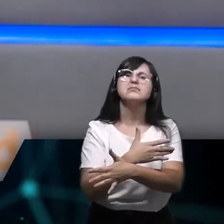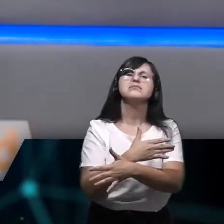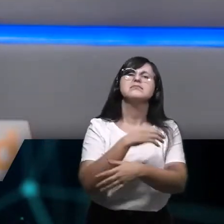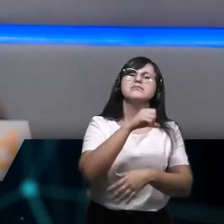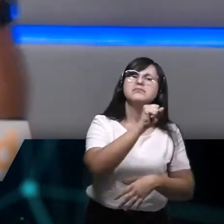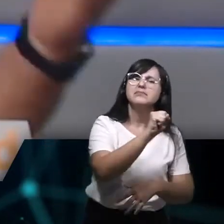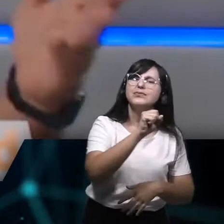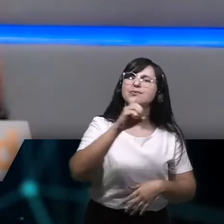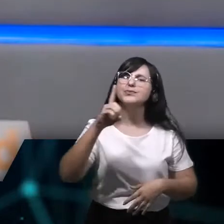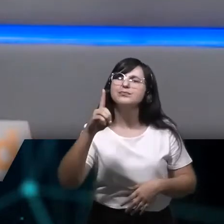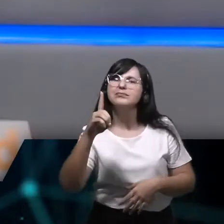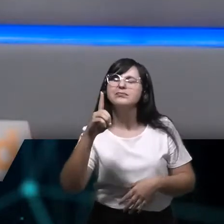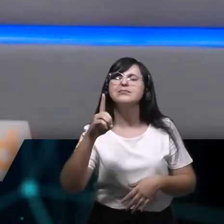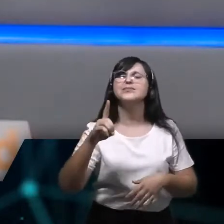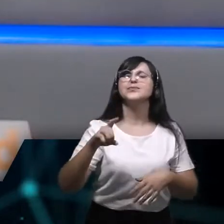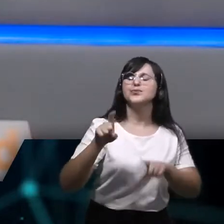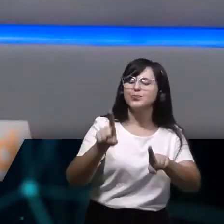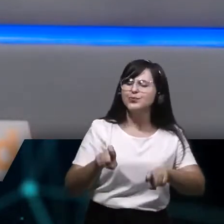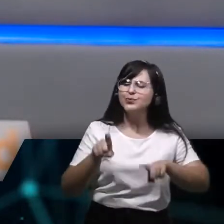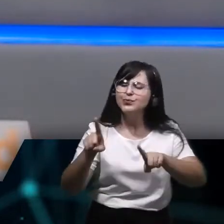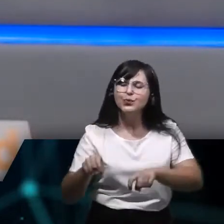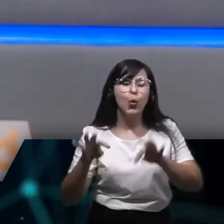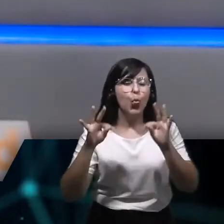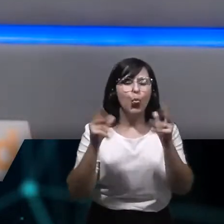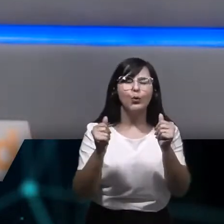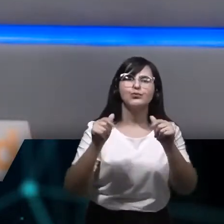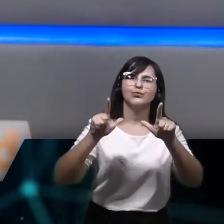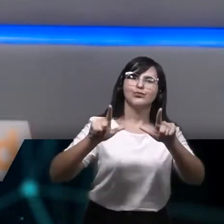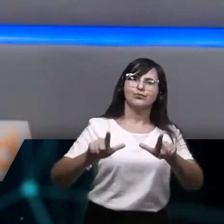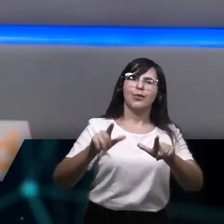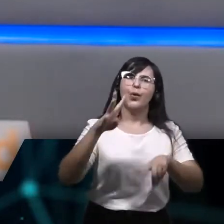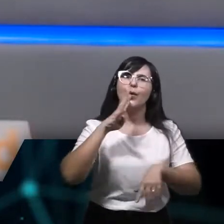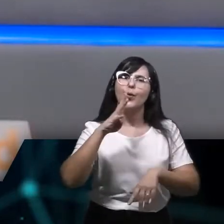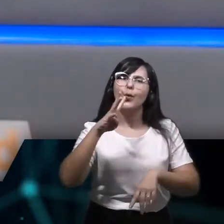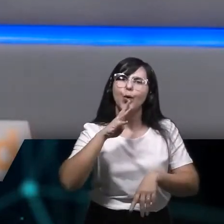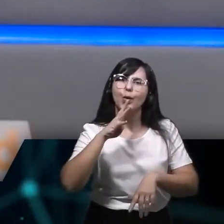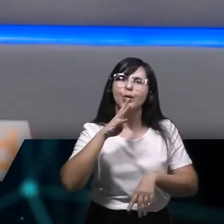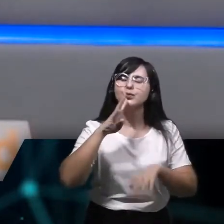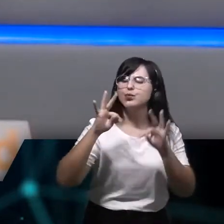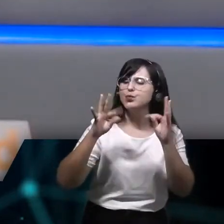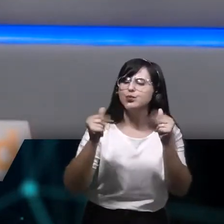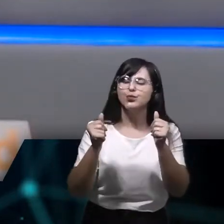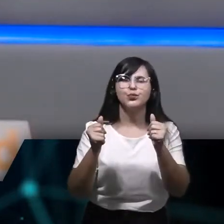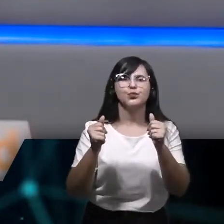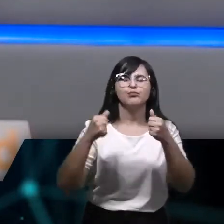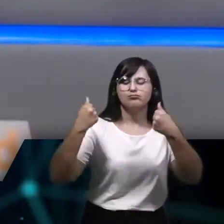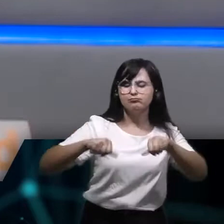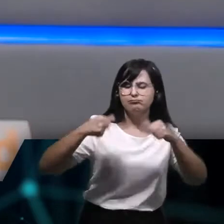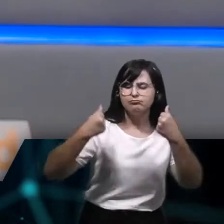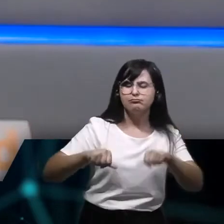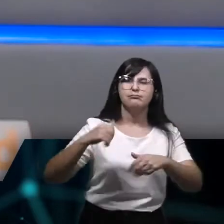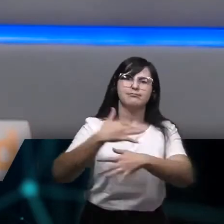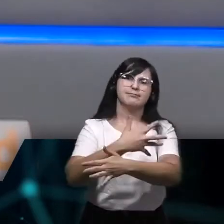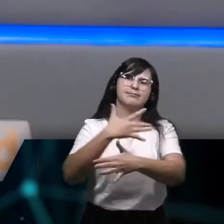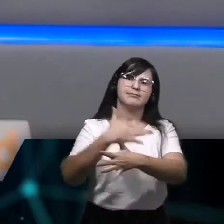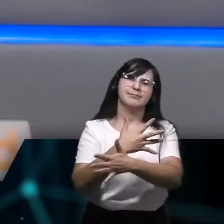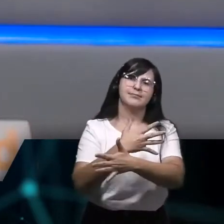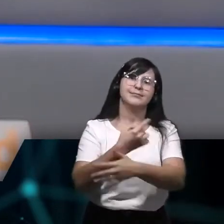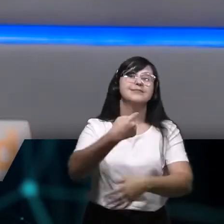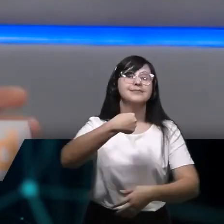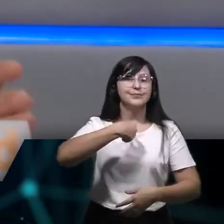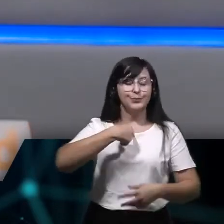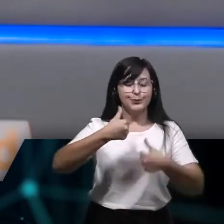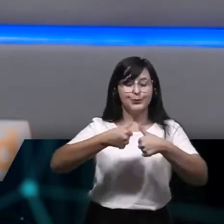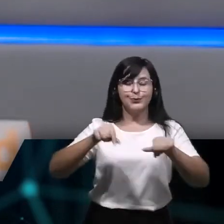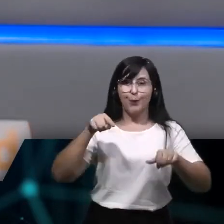Santa Rosa, de Fazenda Nova a Açudinho. Conheço o que essa terra tanto precisa e estou hoje aqui